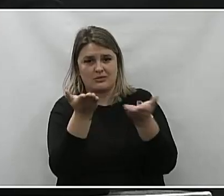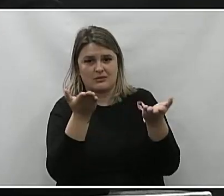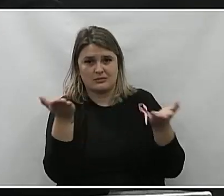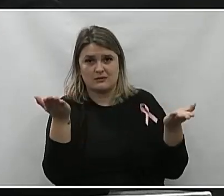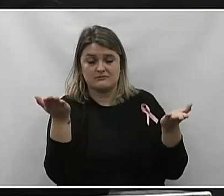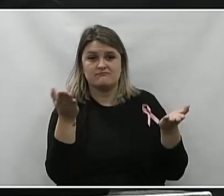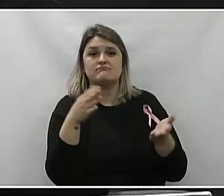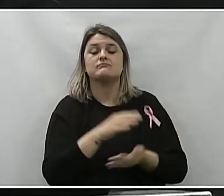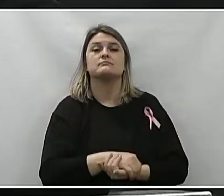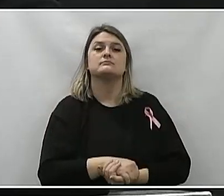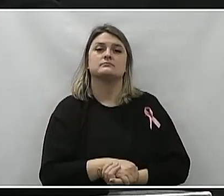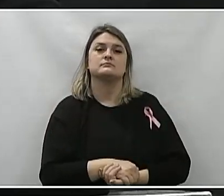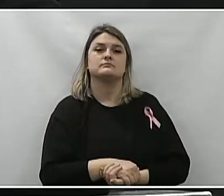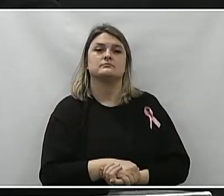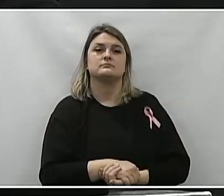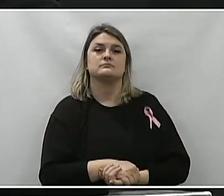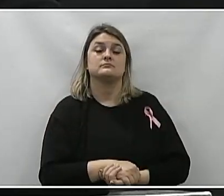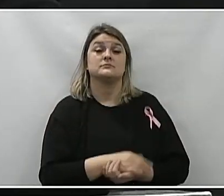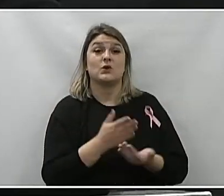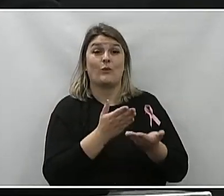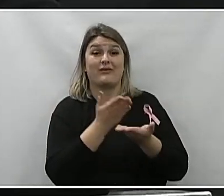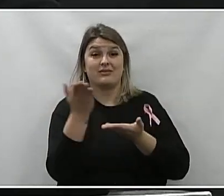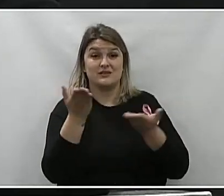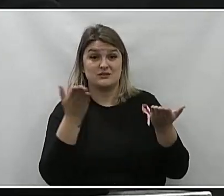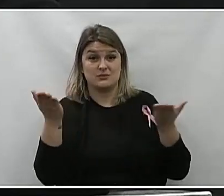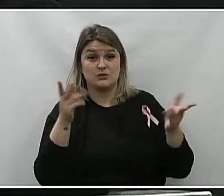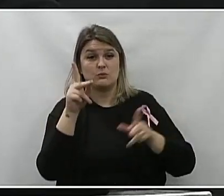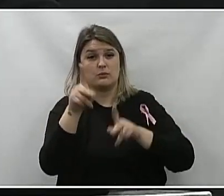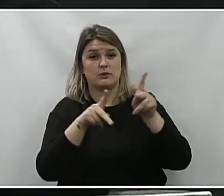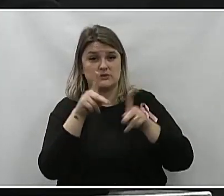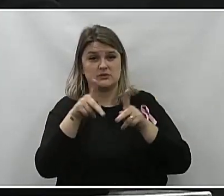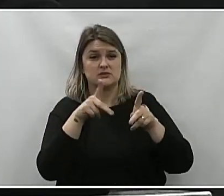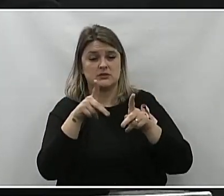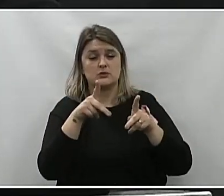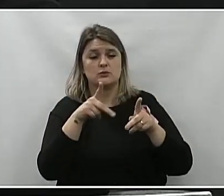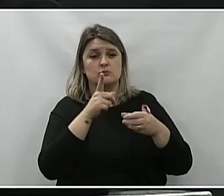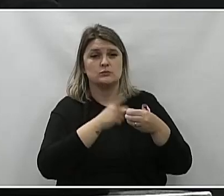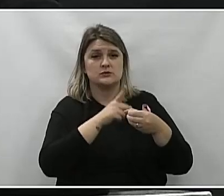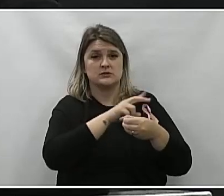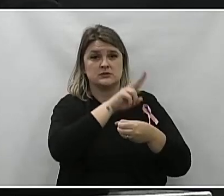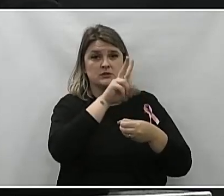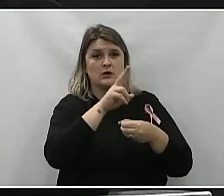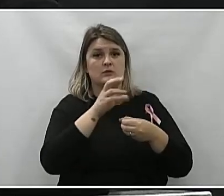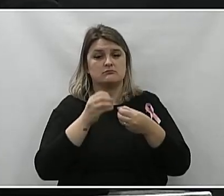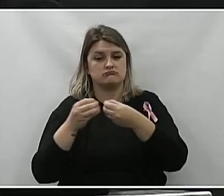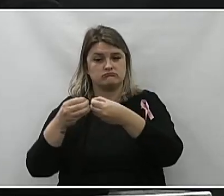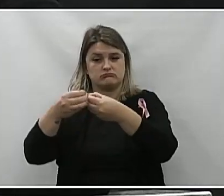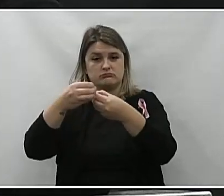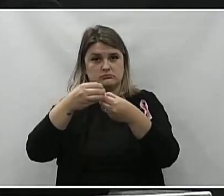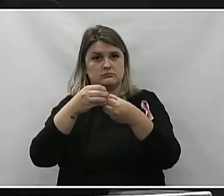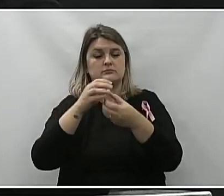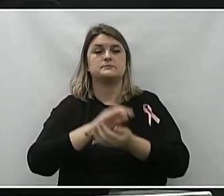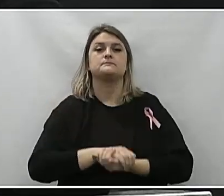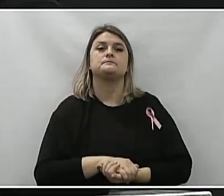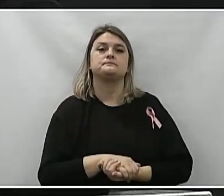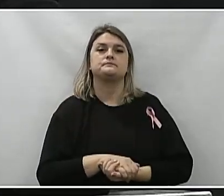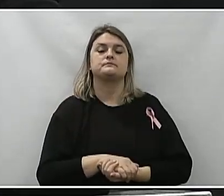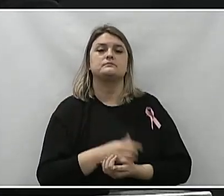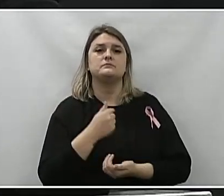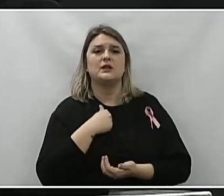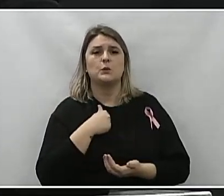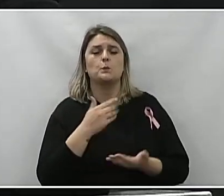aumentando assim os atendimentos à população de União da Vitória e região nesse consórcio de saúde e